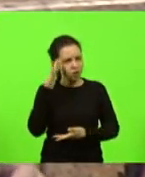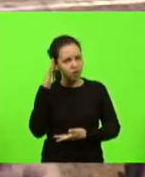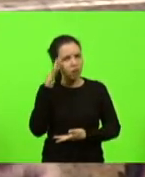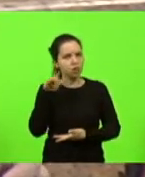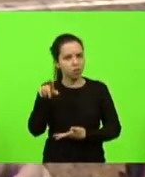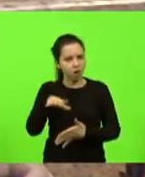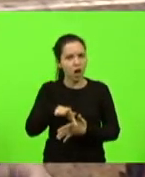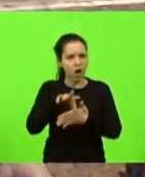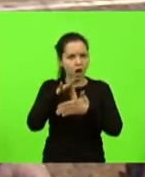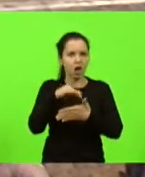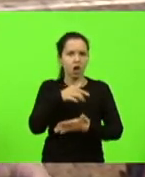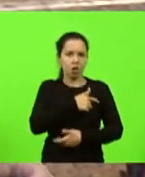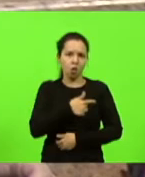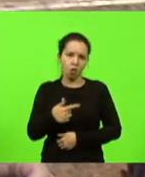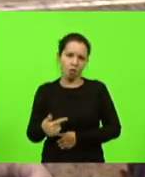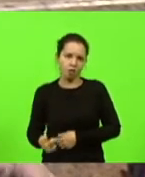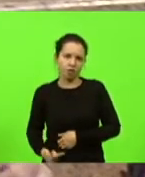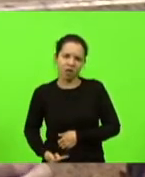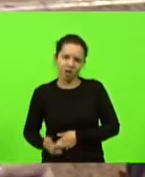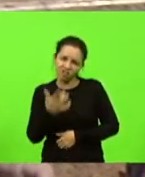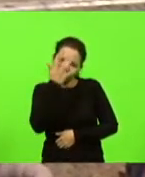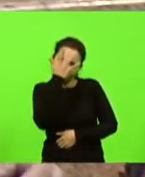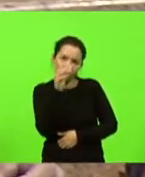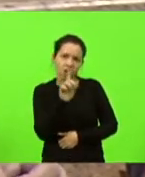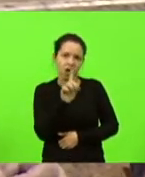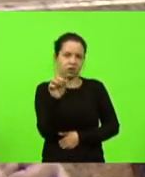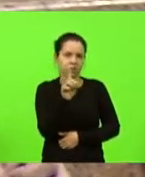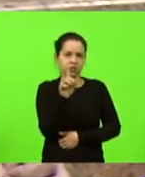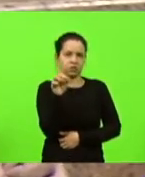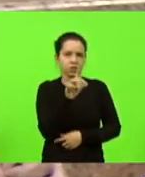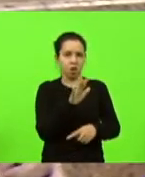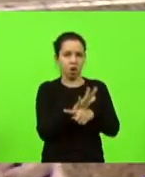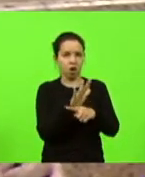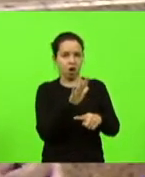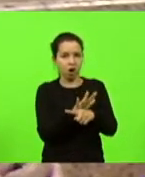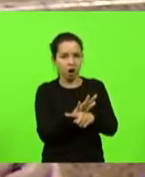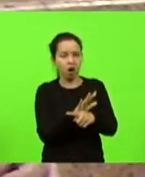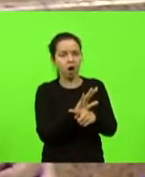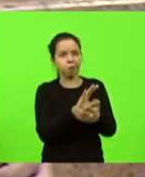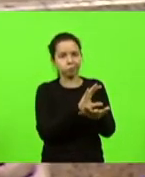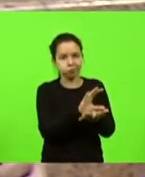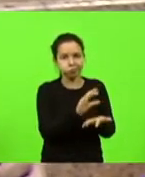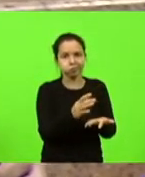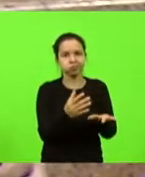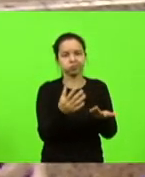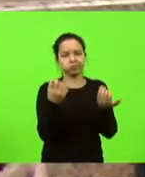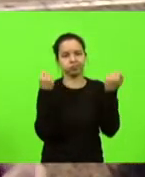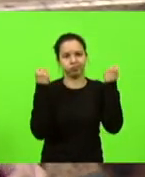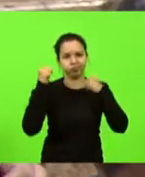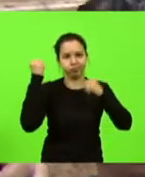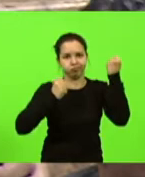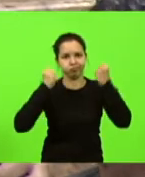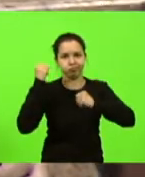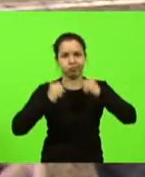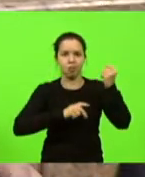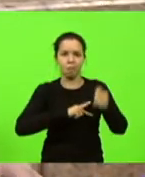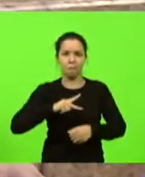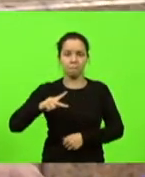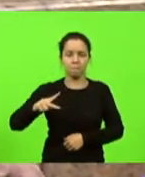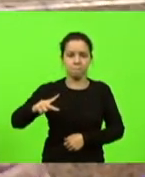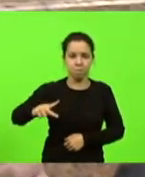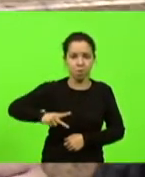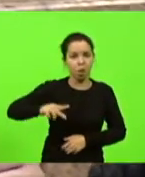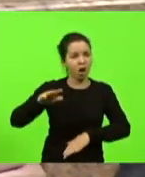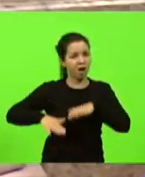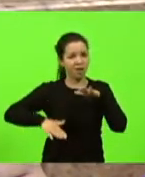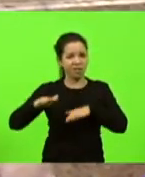fácil azeitar e abastecer essa máquina pública pesada, muitas vezes ineficiente e inchada. Isso